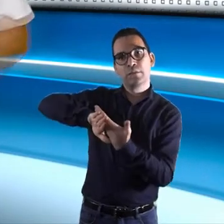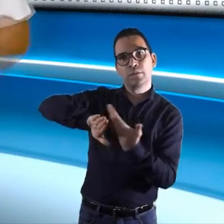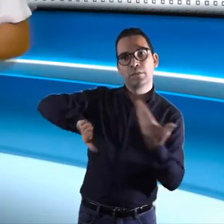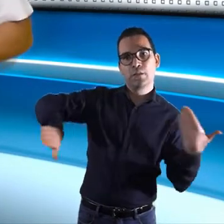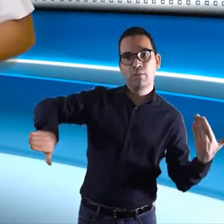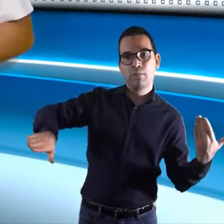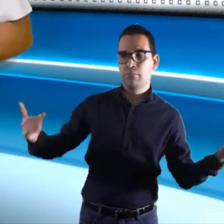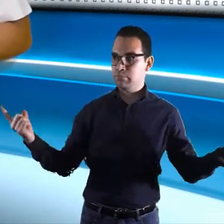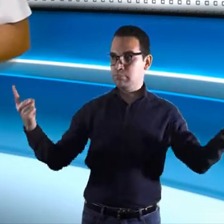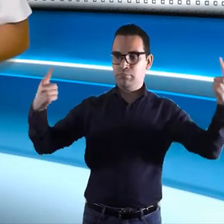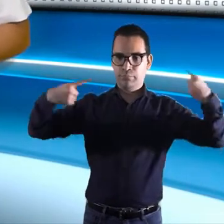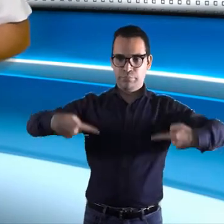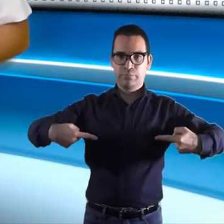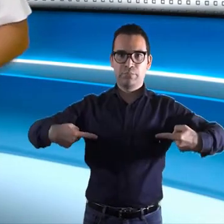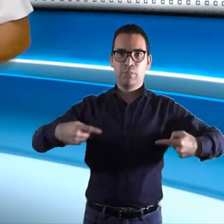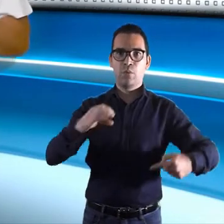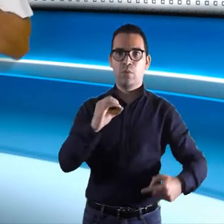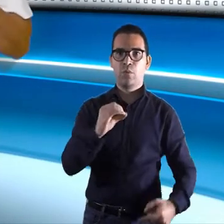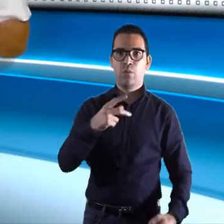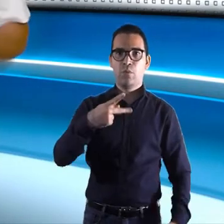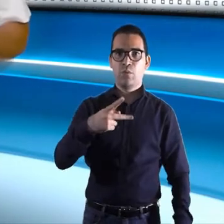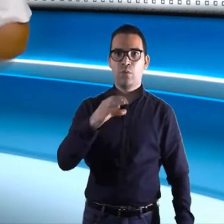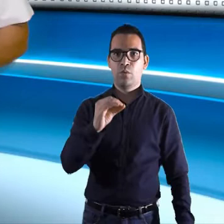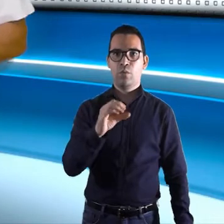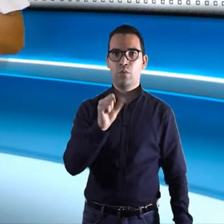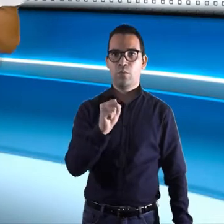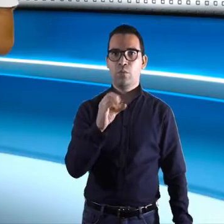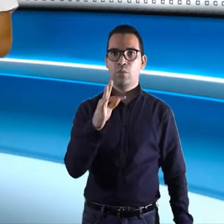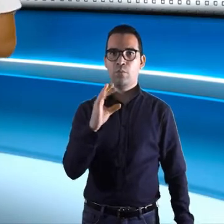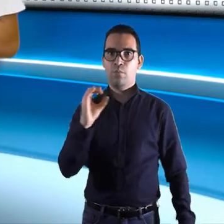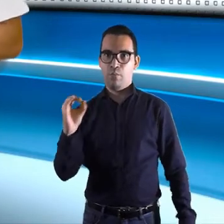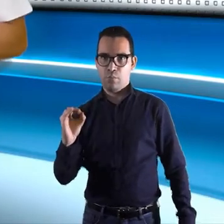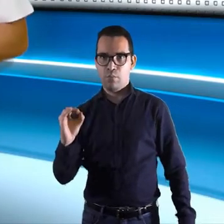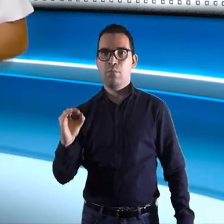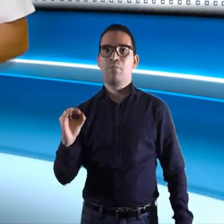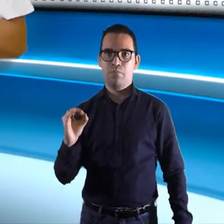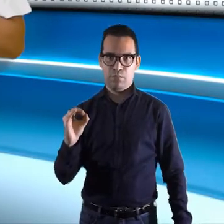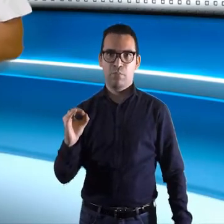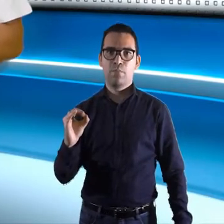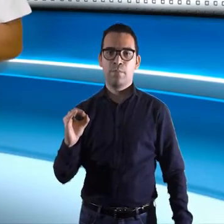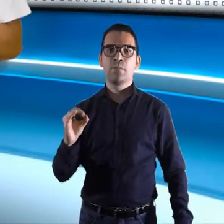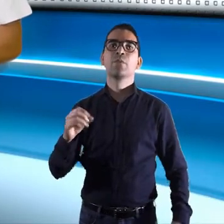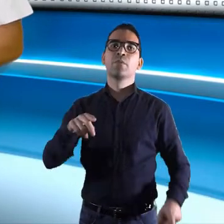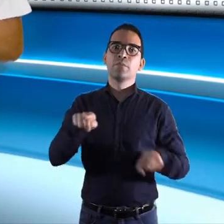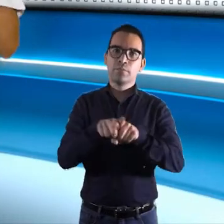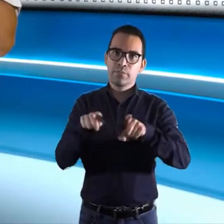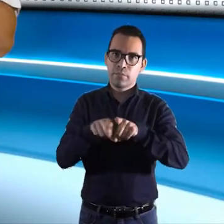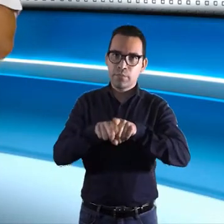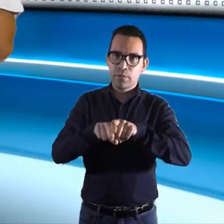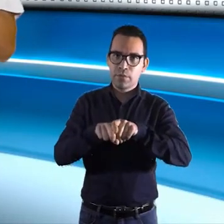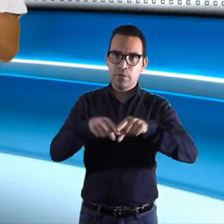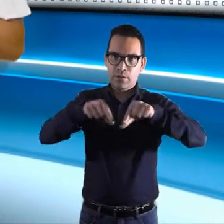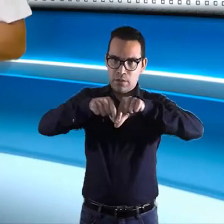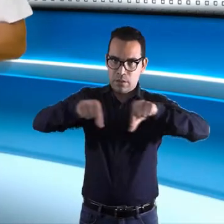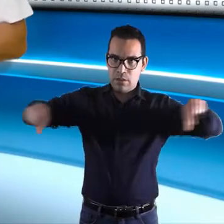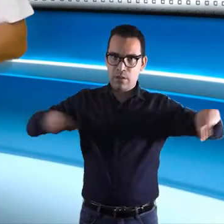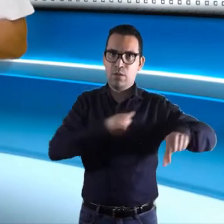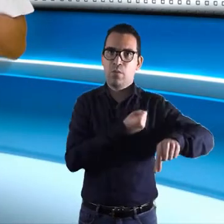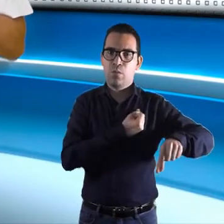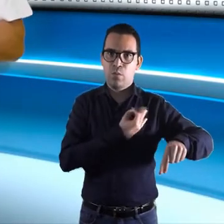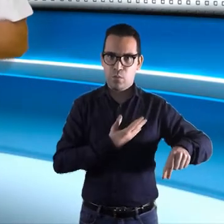outro. Já na reta numérica, o simétrico e o oposto é em relação ao